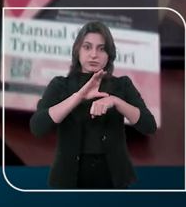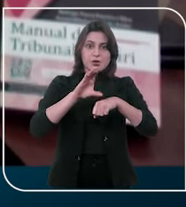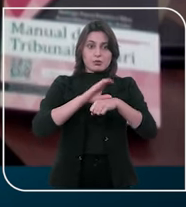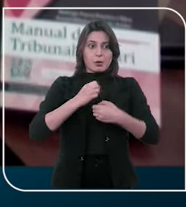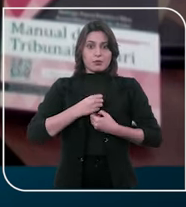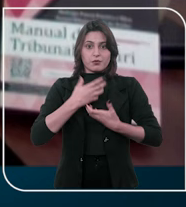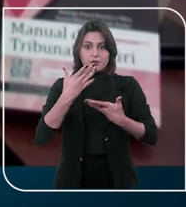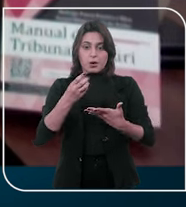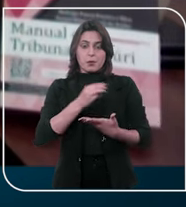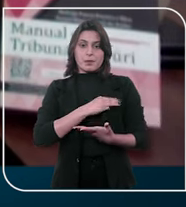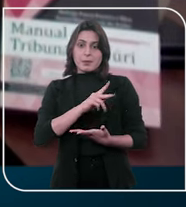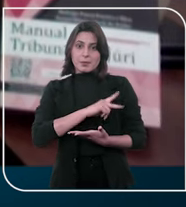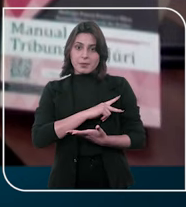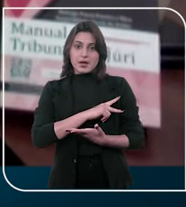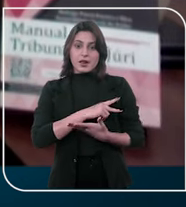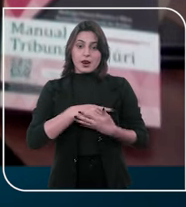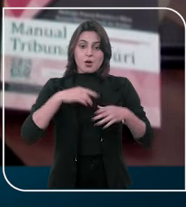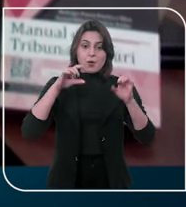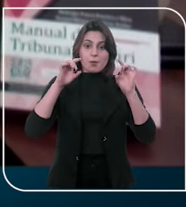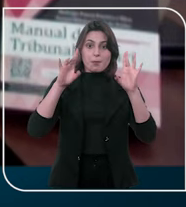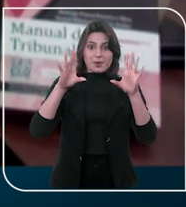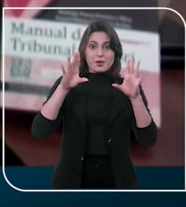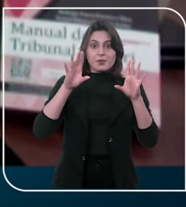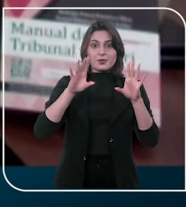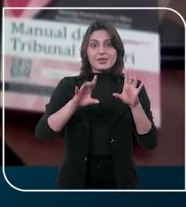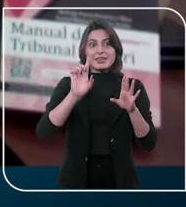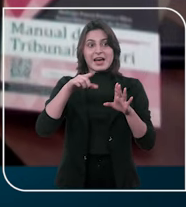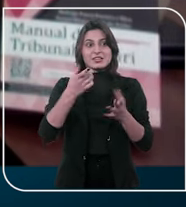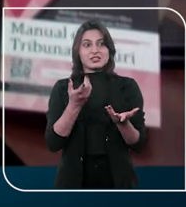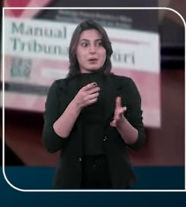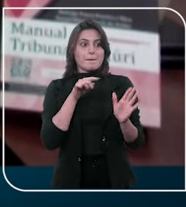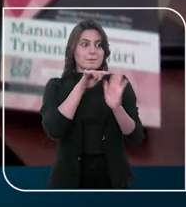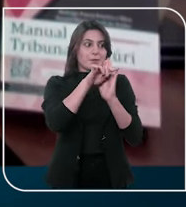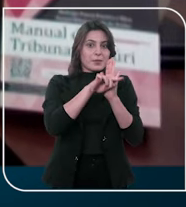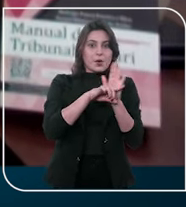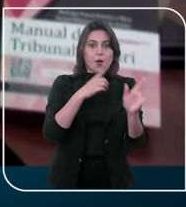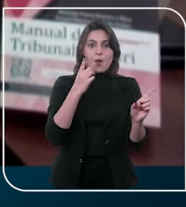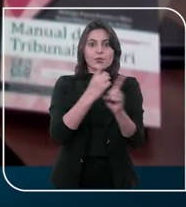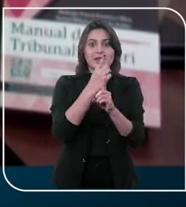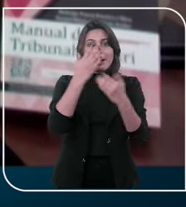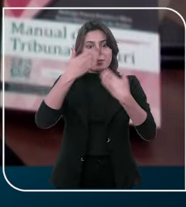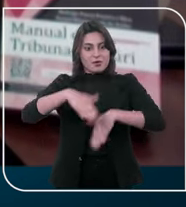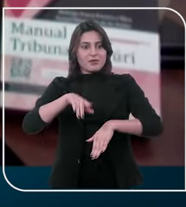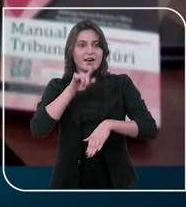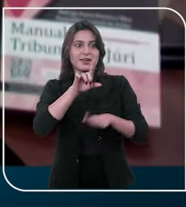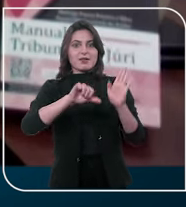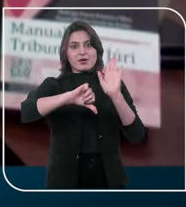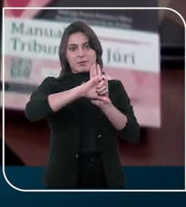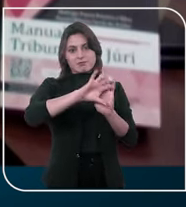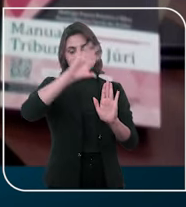com seu ônus de realmente comprovar a materialidade indício suficiente de autoria,